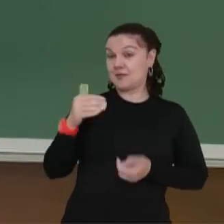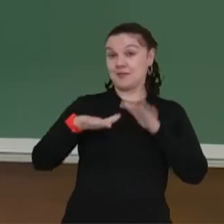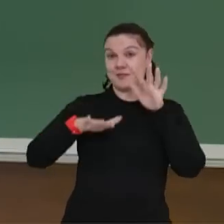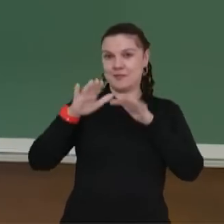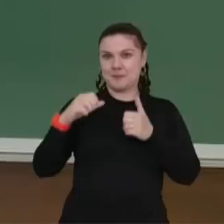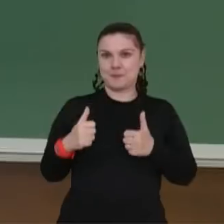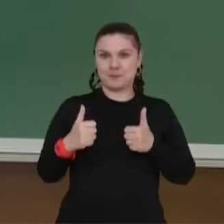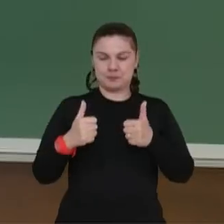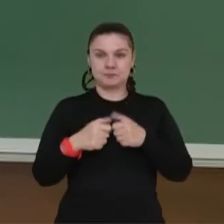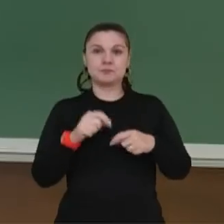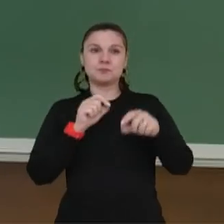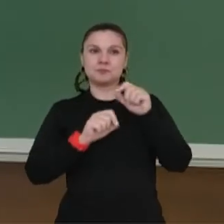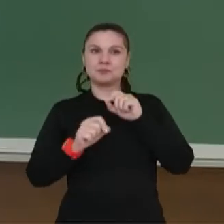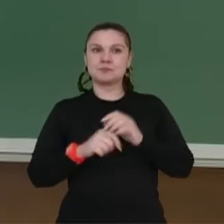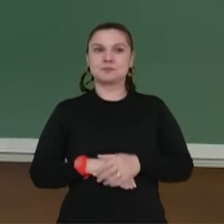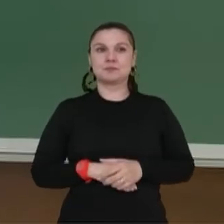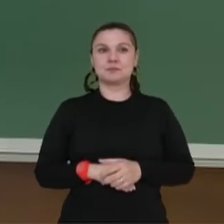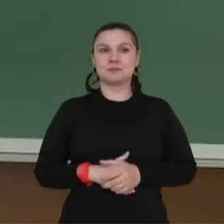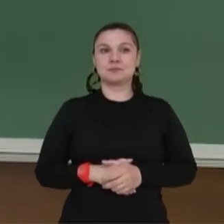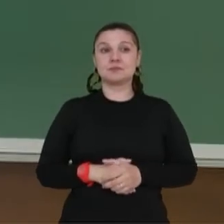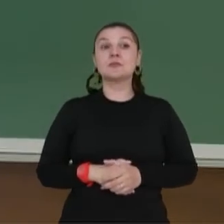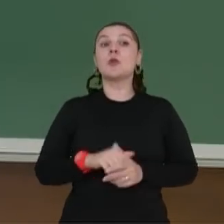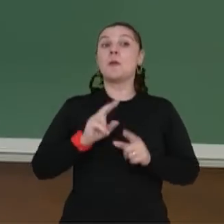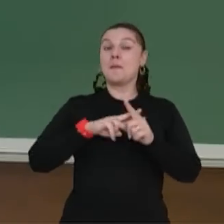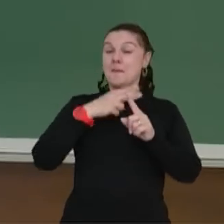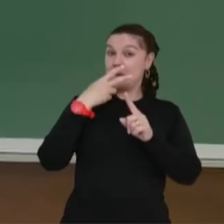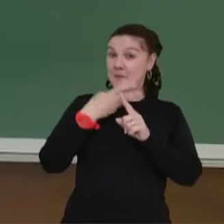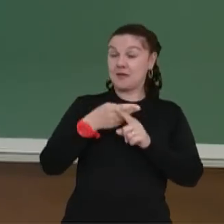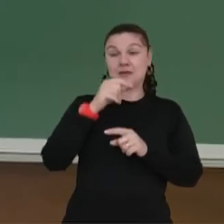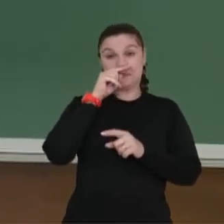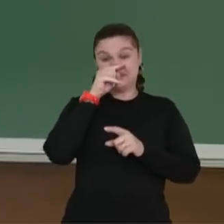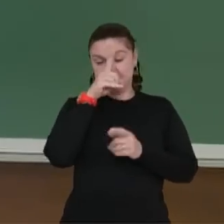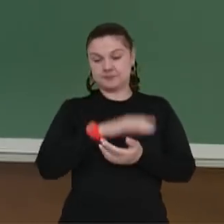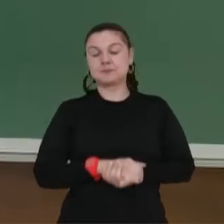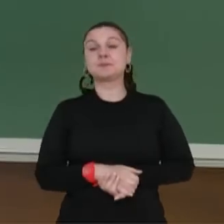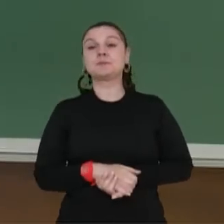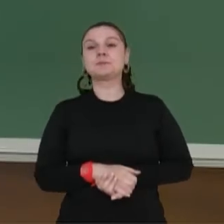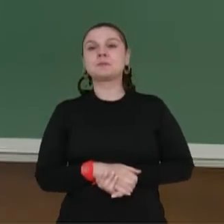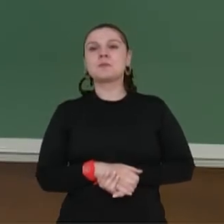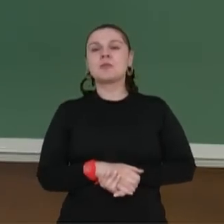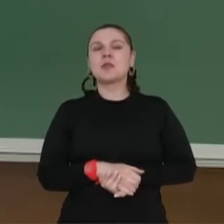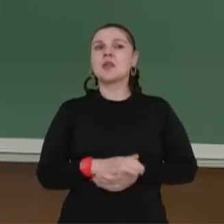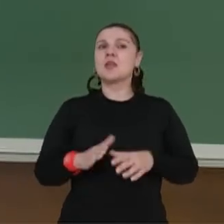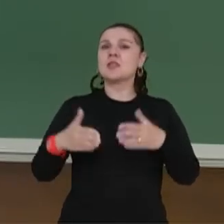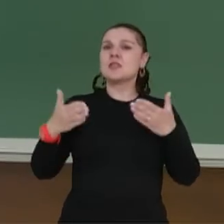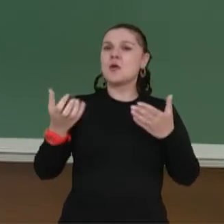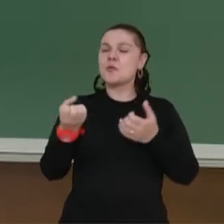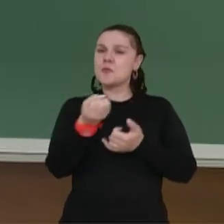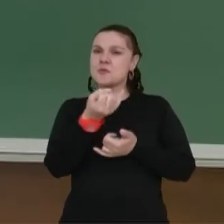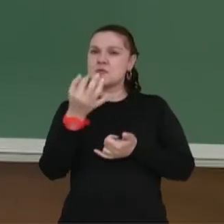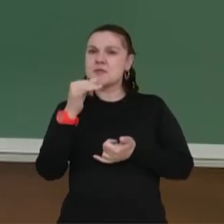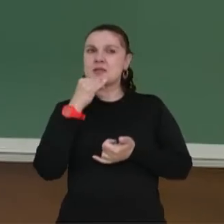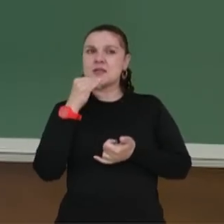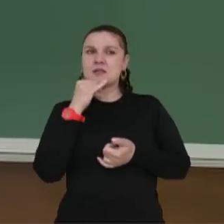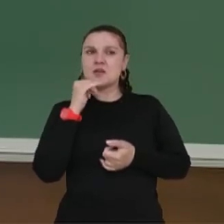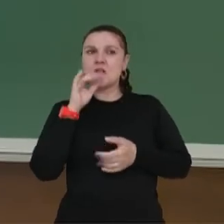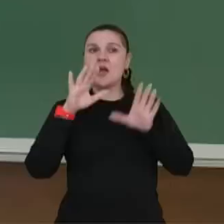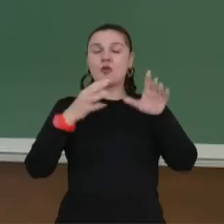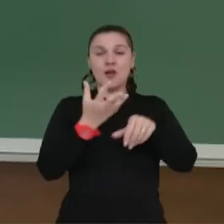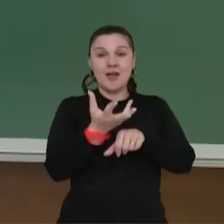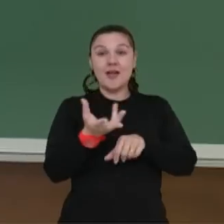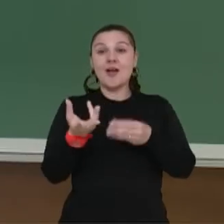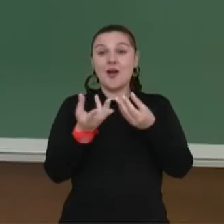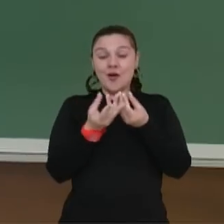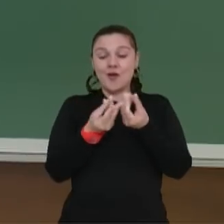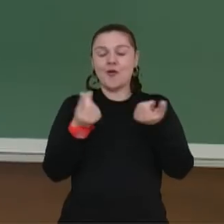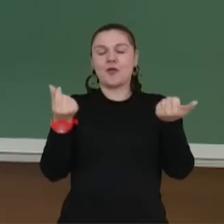variáveis. O que nós temos agora? Mais uma perguntinha para responder. Defina e dê exemplos de variável